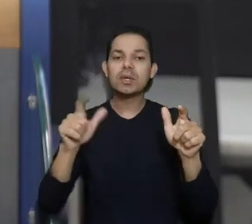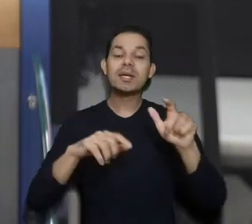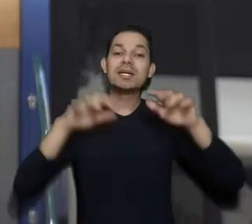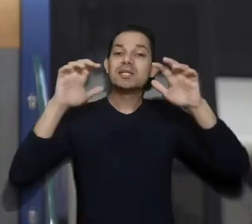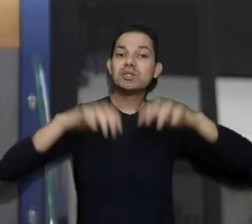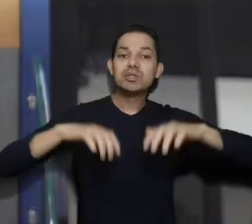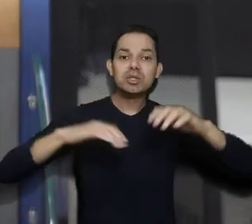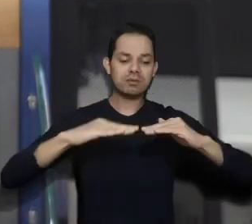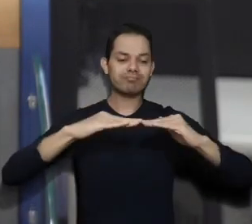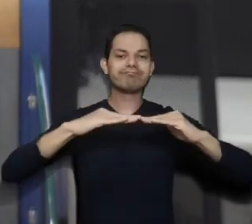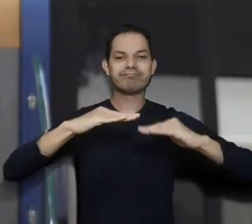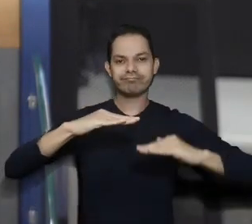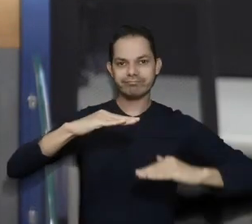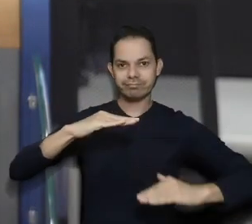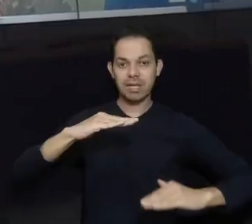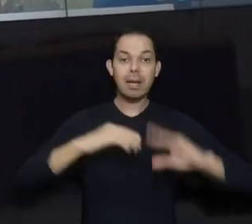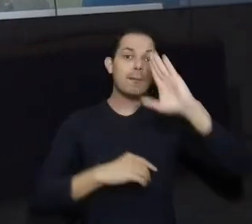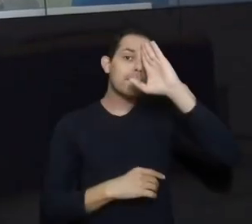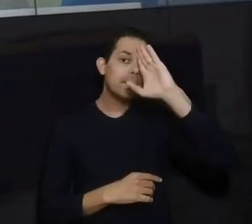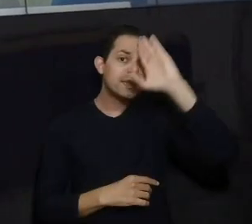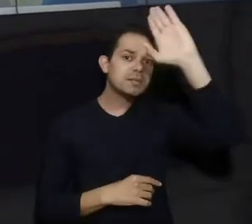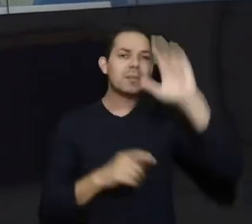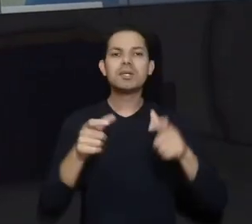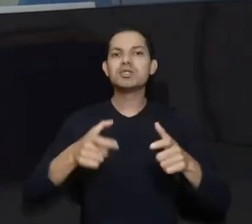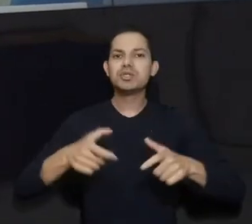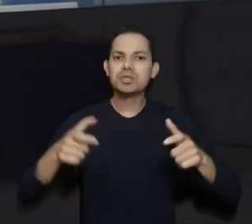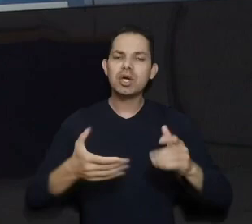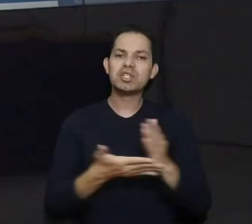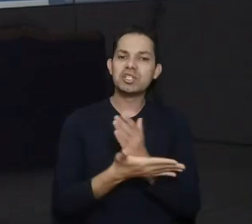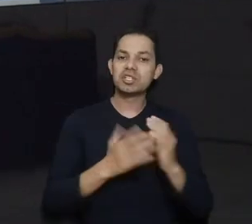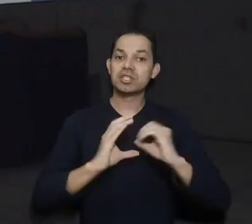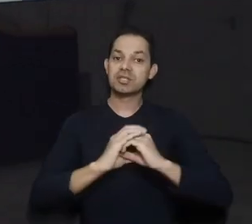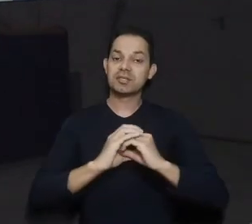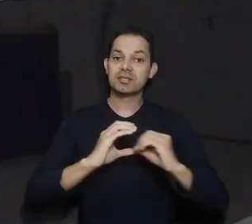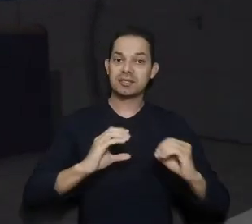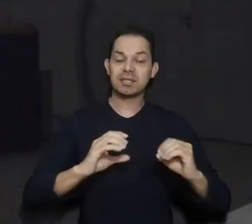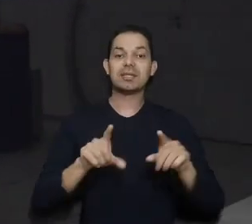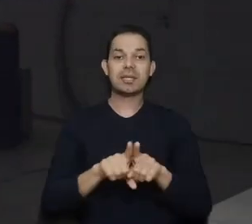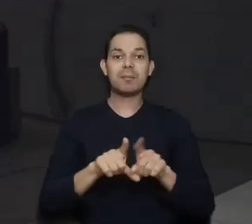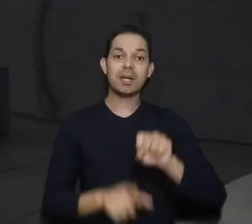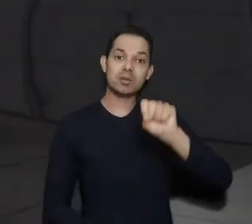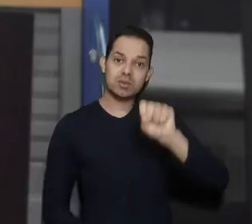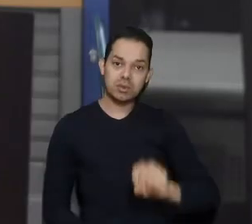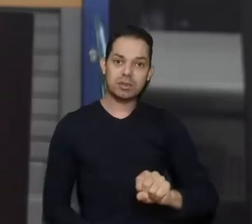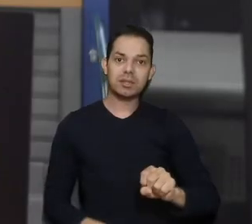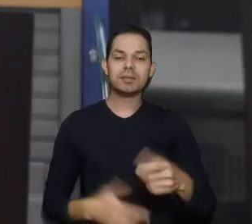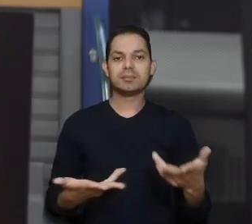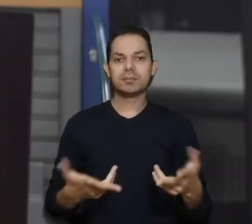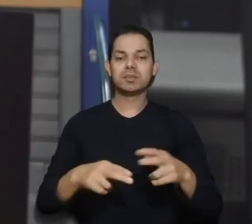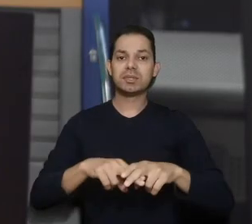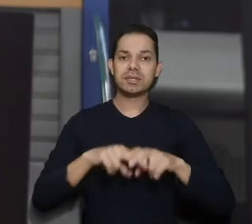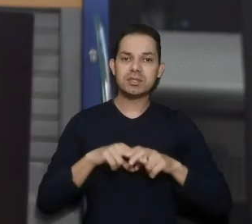há previsão de chuvas abaixo da média, principalmente em parte da região centro-oeste e no sul.